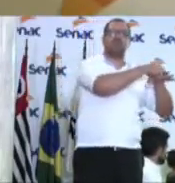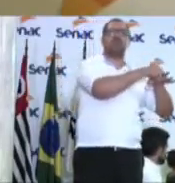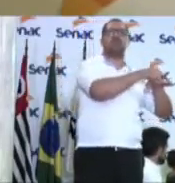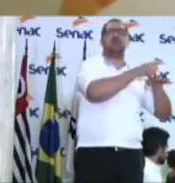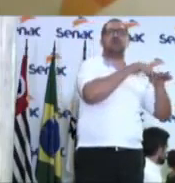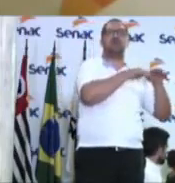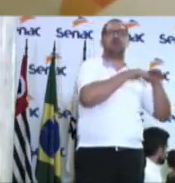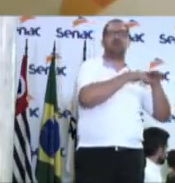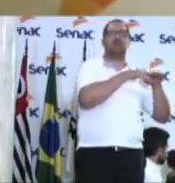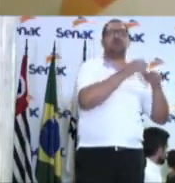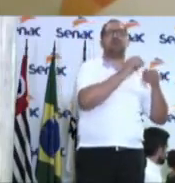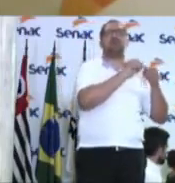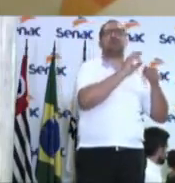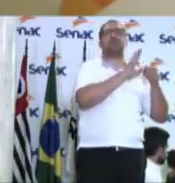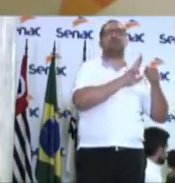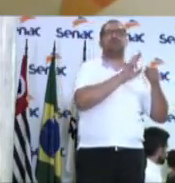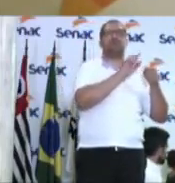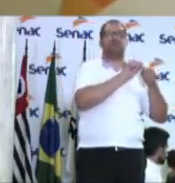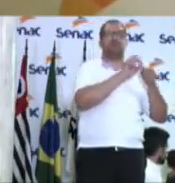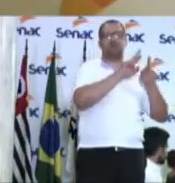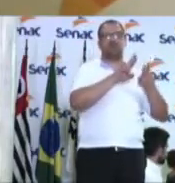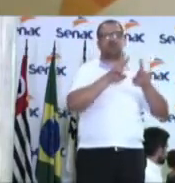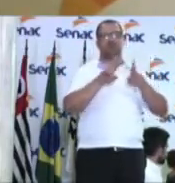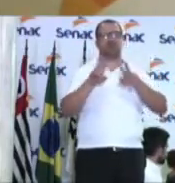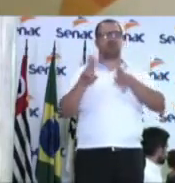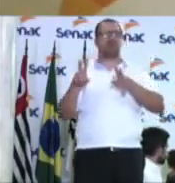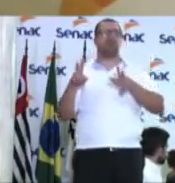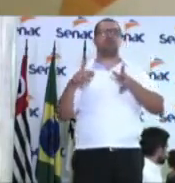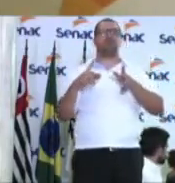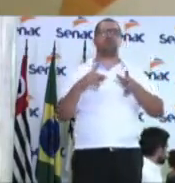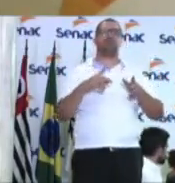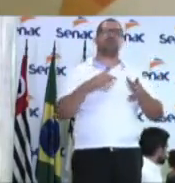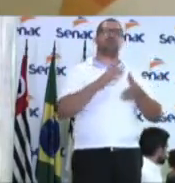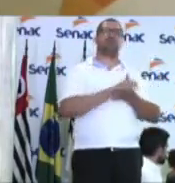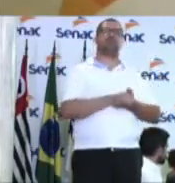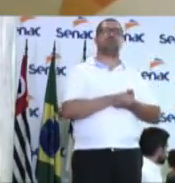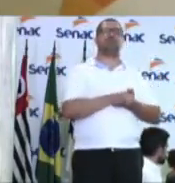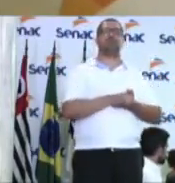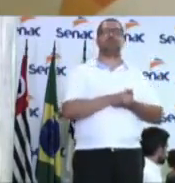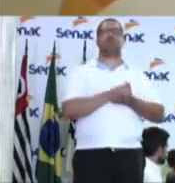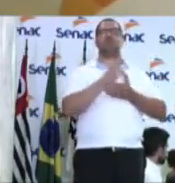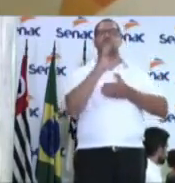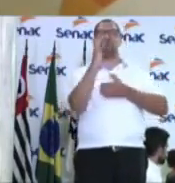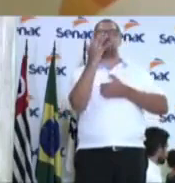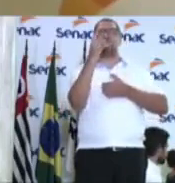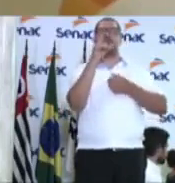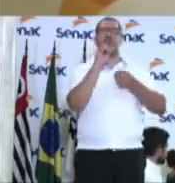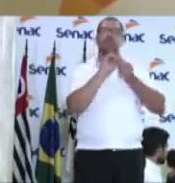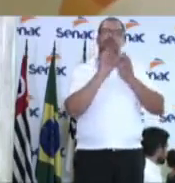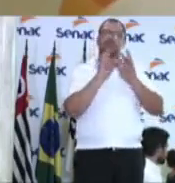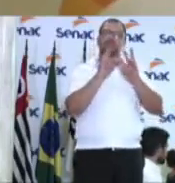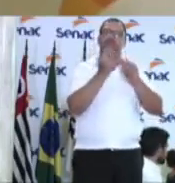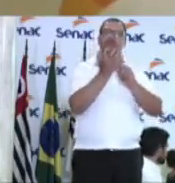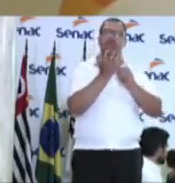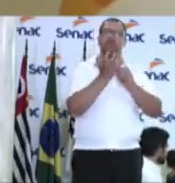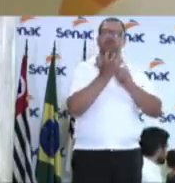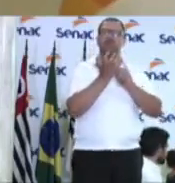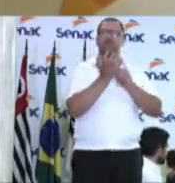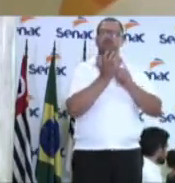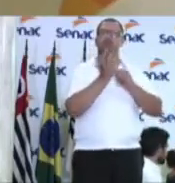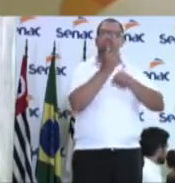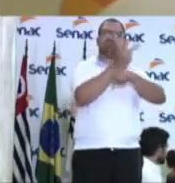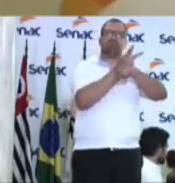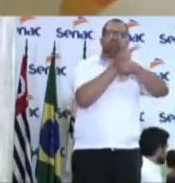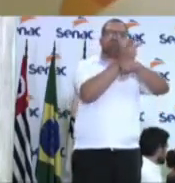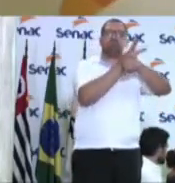3 segmentos absolutamente diferentes, assim. Então, e aí isso vira uma bola de neve, porque todo mundo também quer ir atrás. E a gente